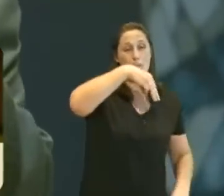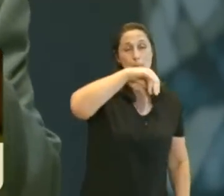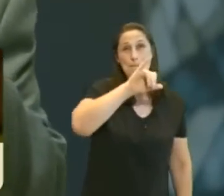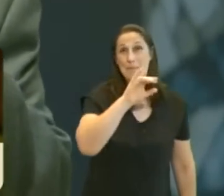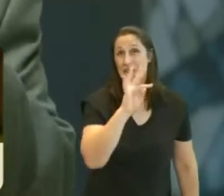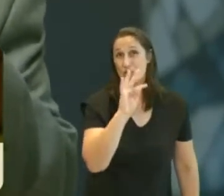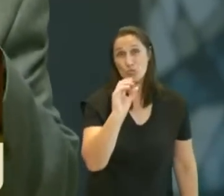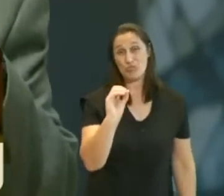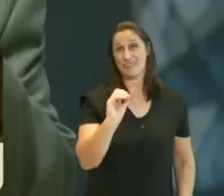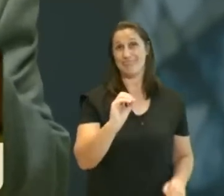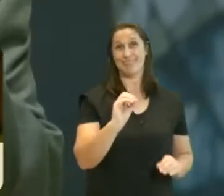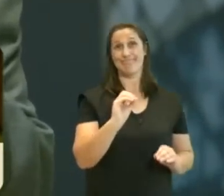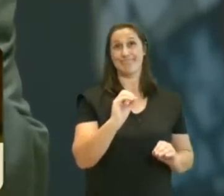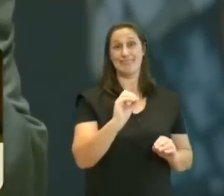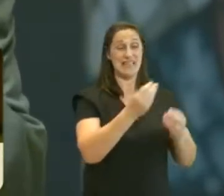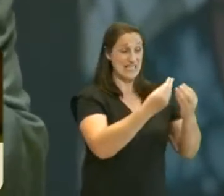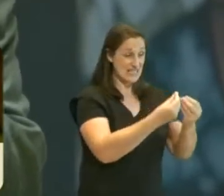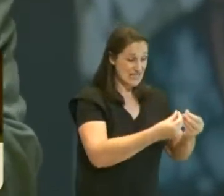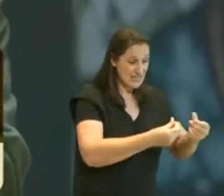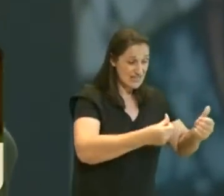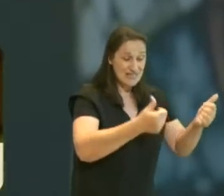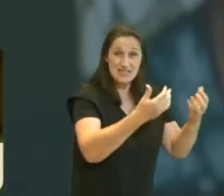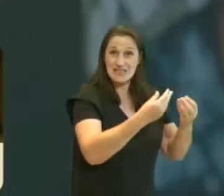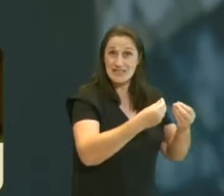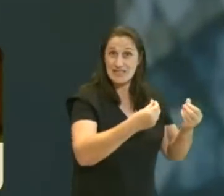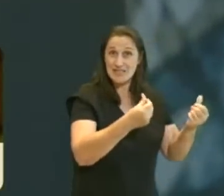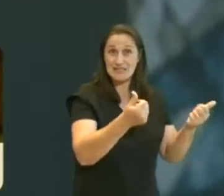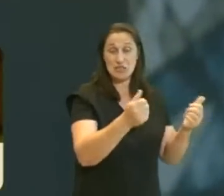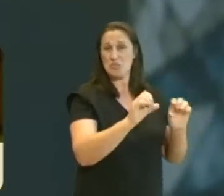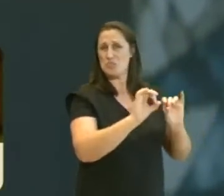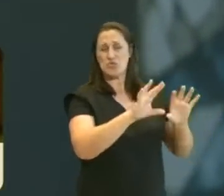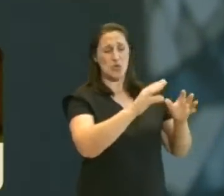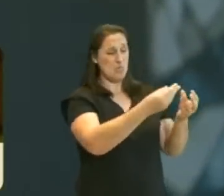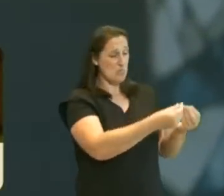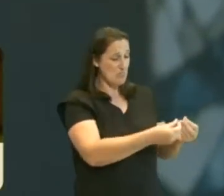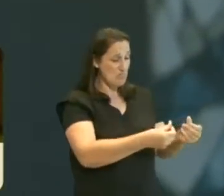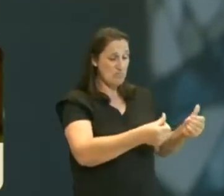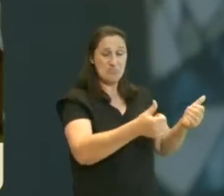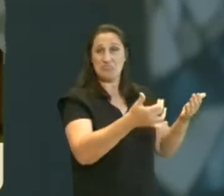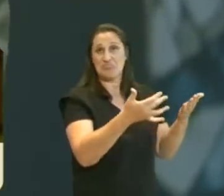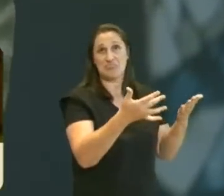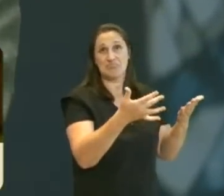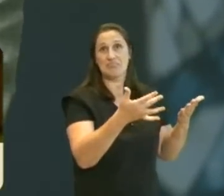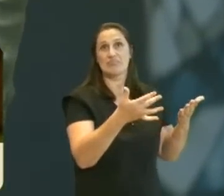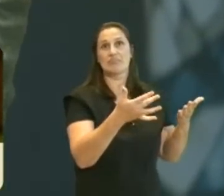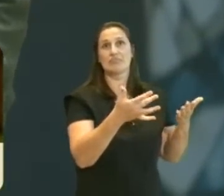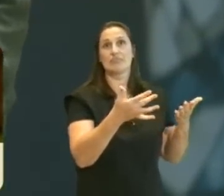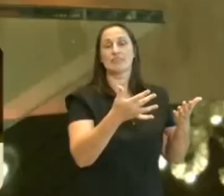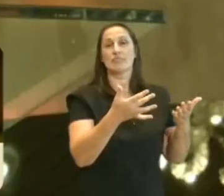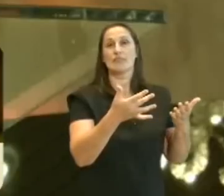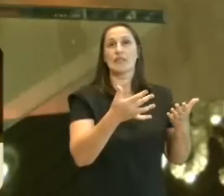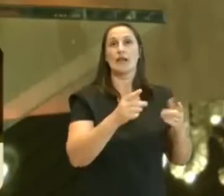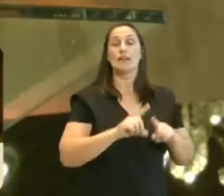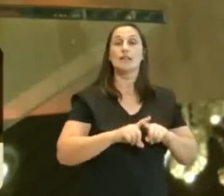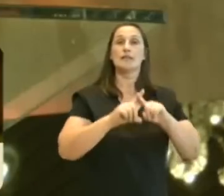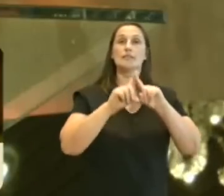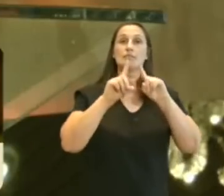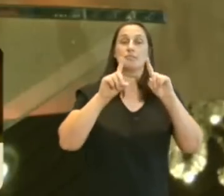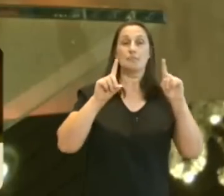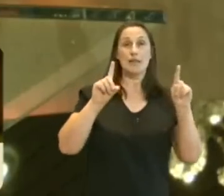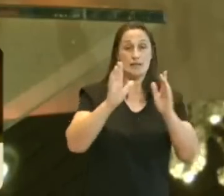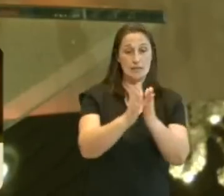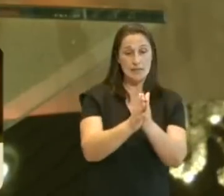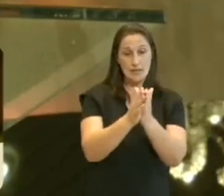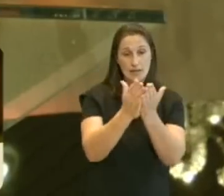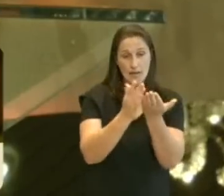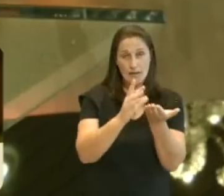continuam cinzas, não tem jeito, né? A gente está lá e essa é a condição da nossa vida. Porém, a